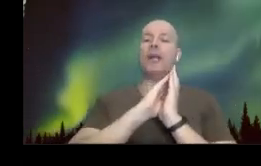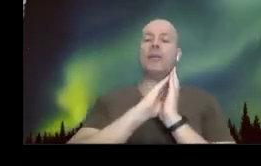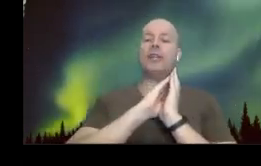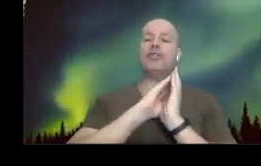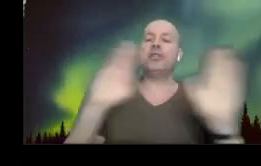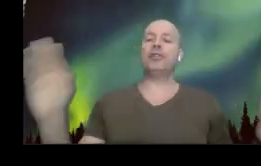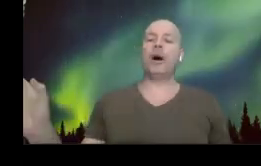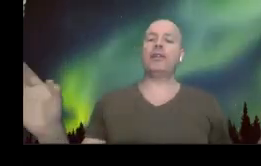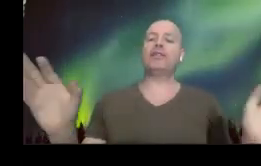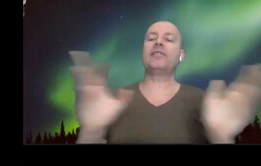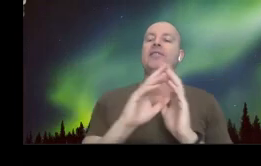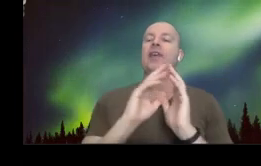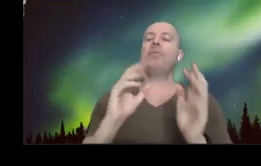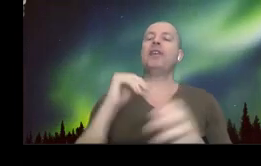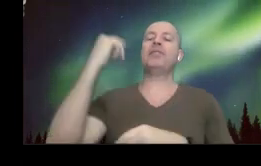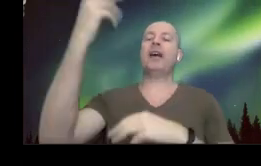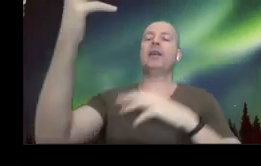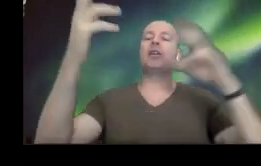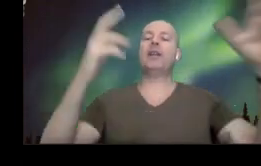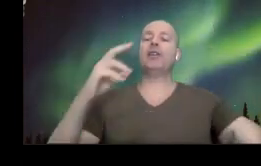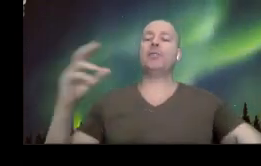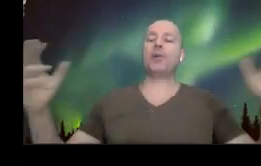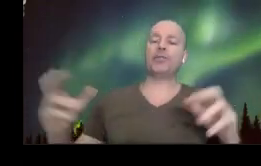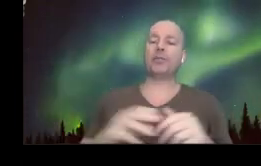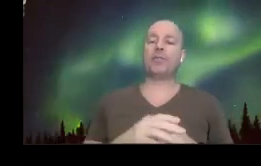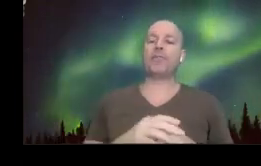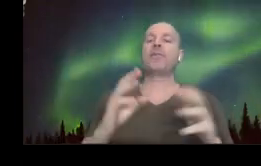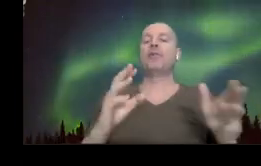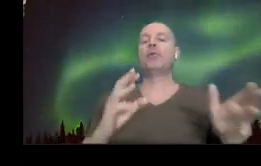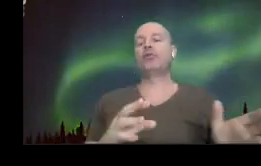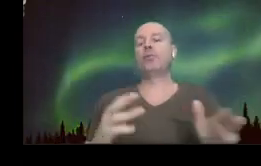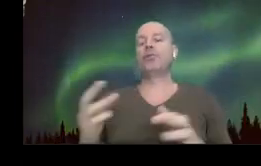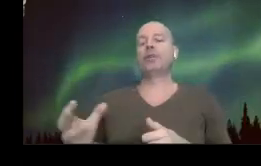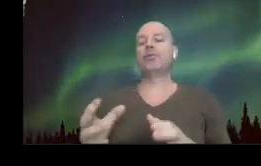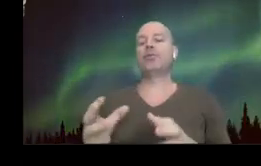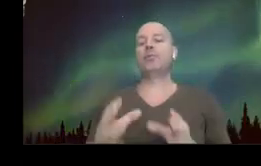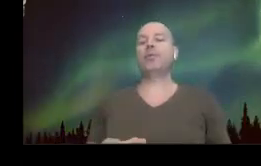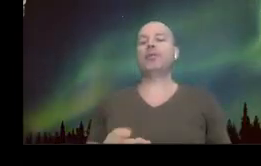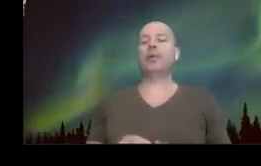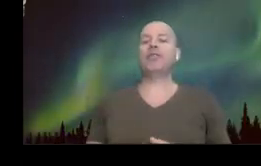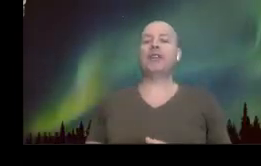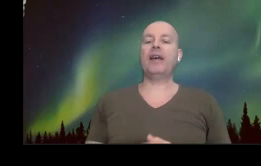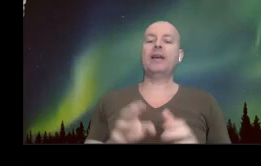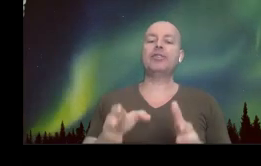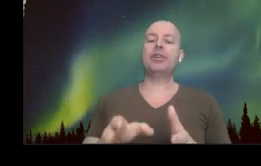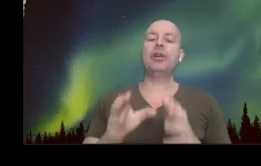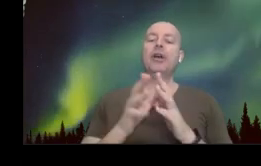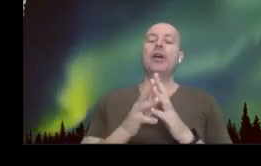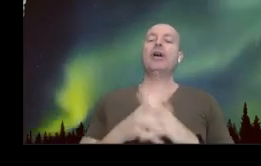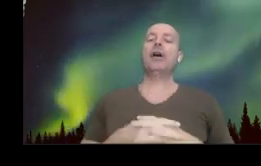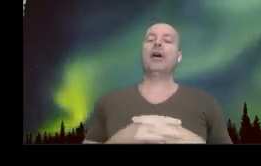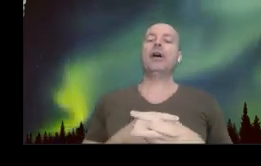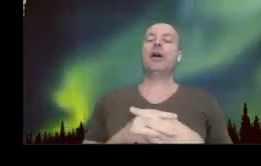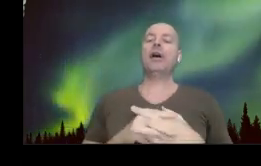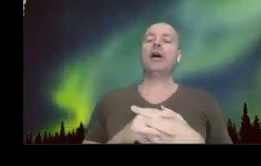trabalhando completamente individuais, sem pensar na unidade próxima. Nos últimos anos, se implementou essa ideia